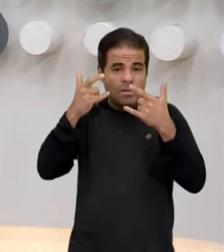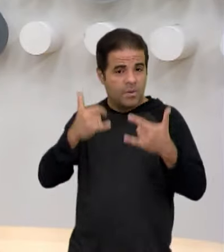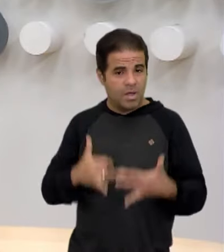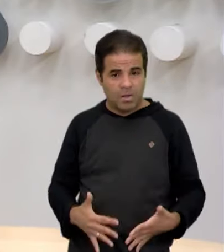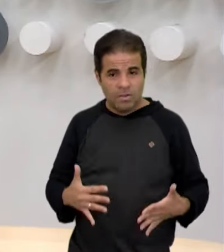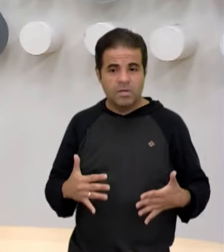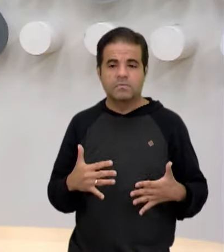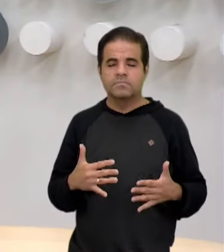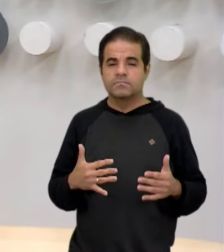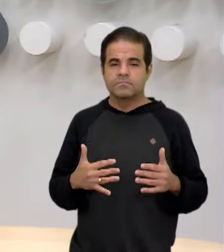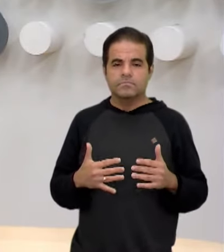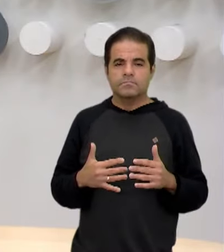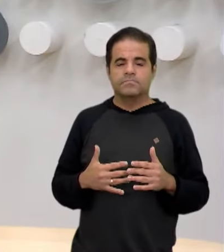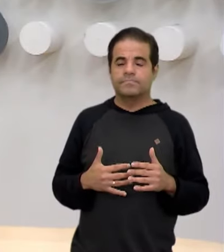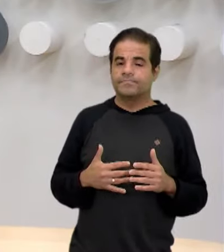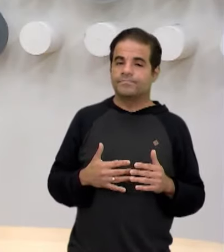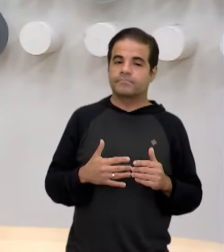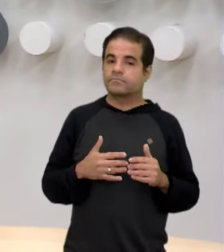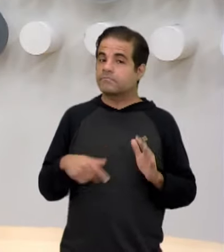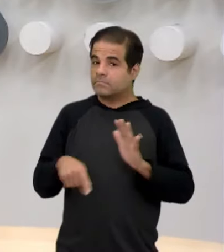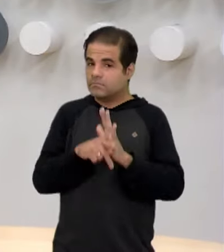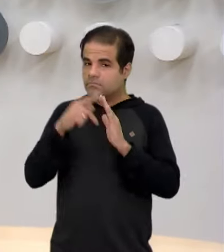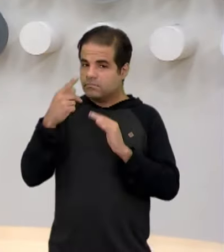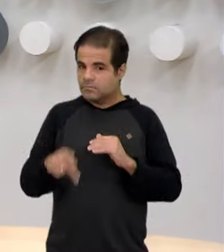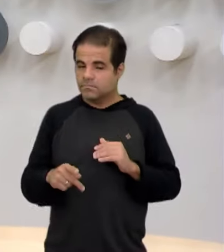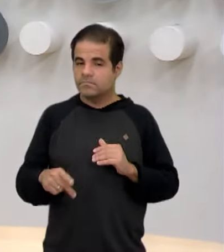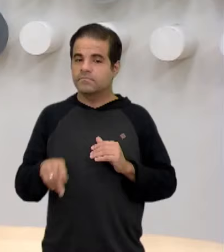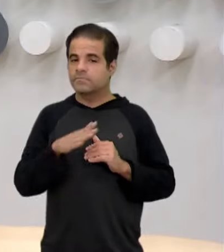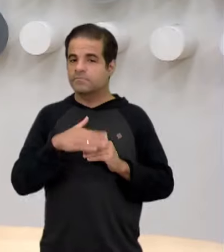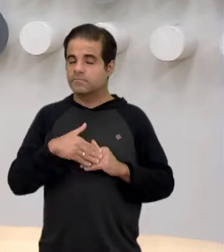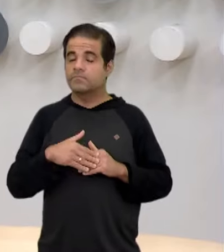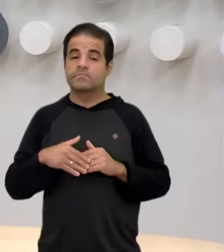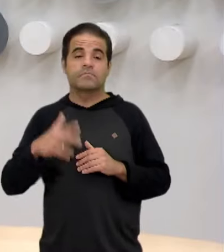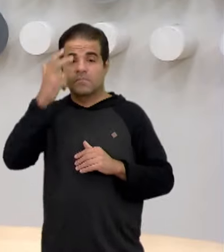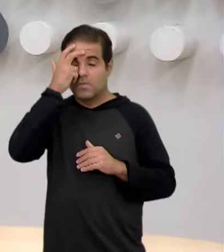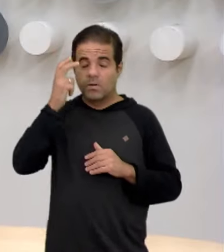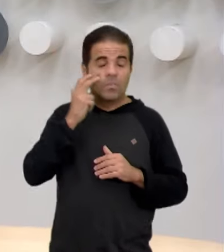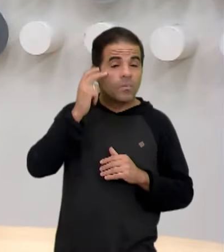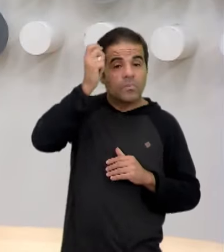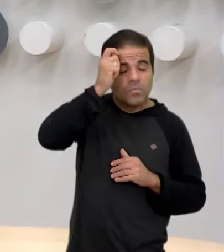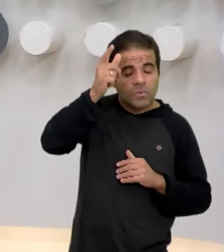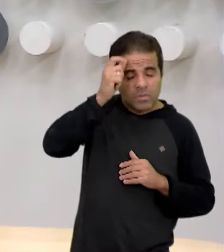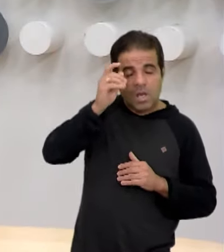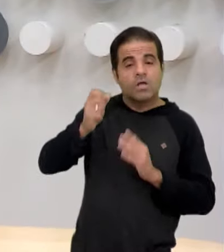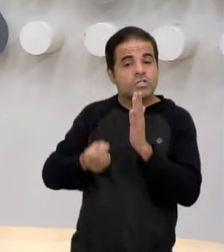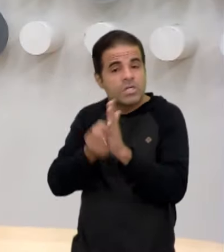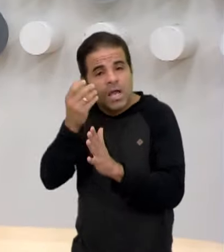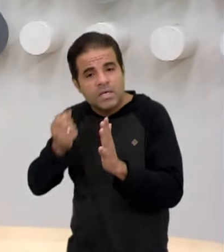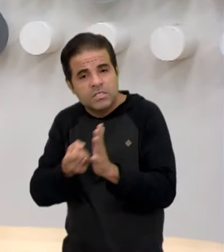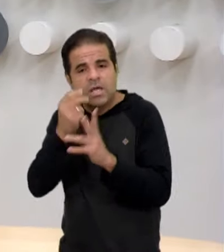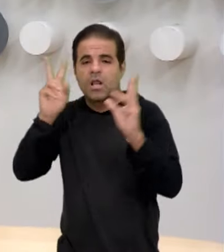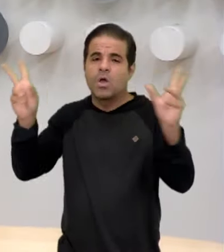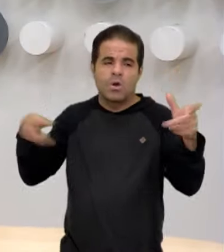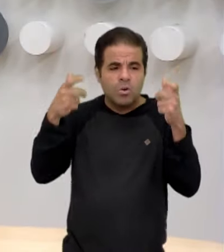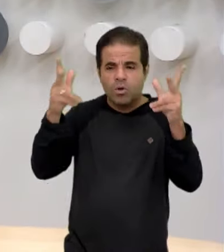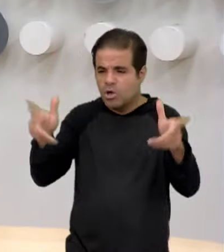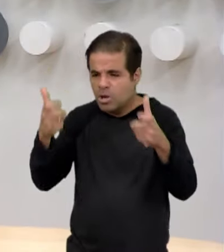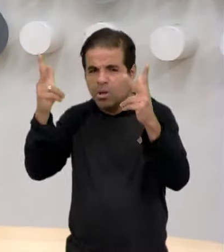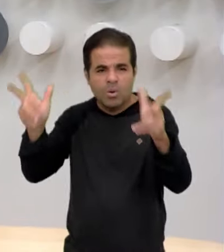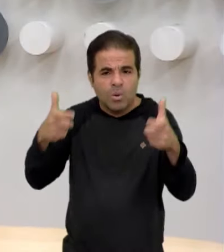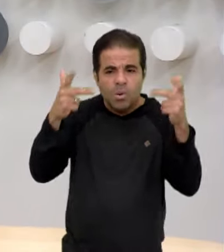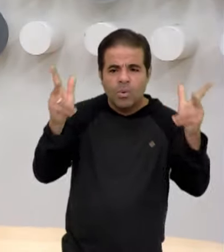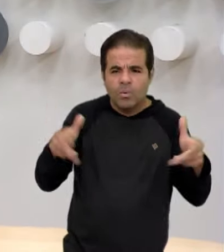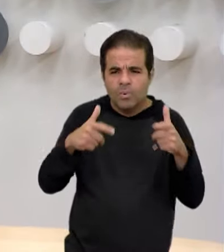de um bem, né, que pertence à paisagem cultural e que gera muito lucro, né,